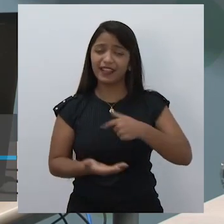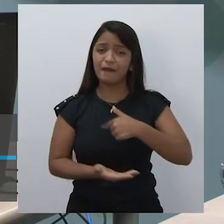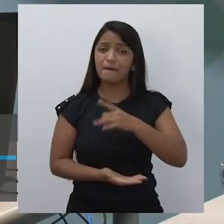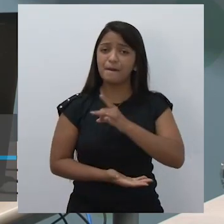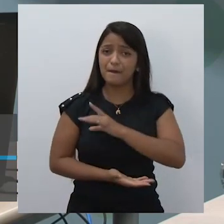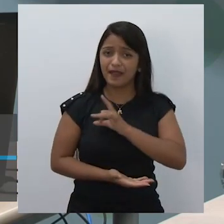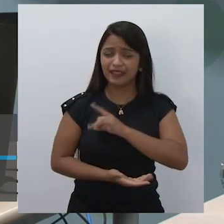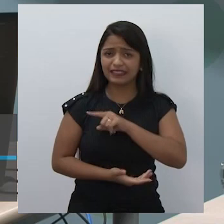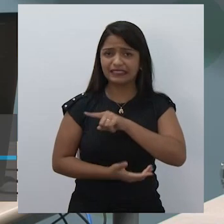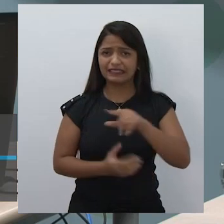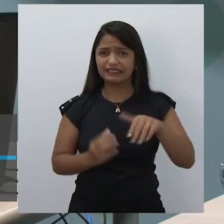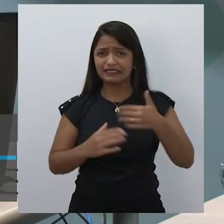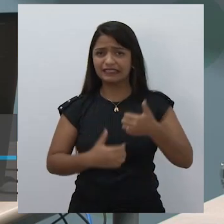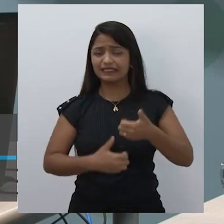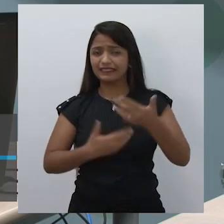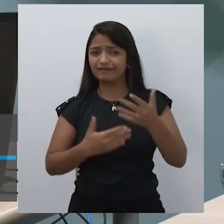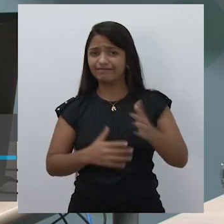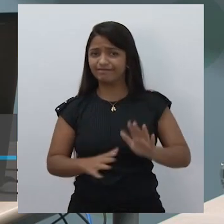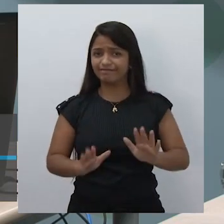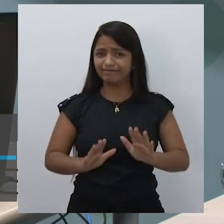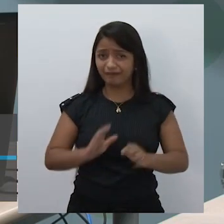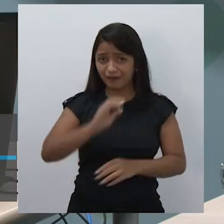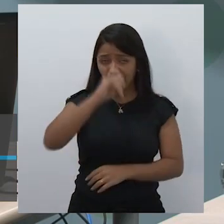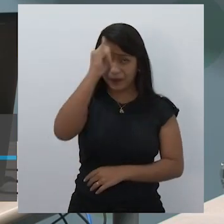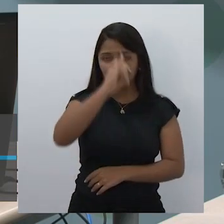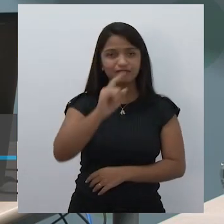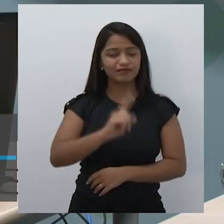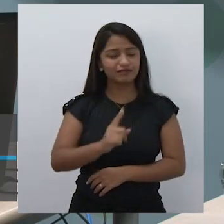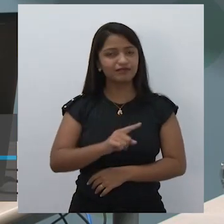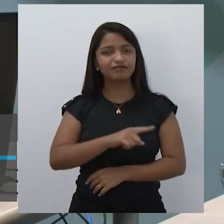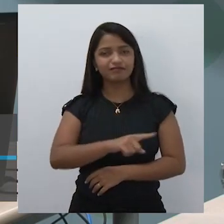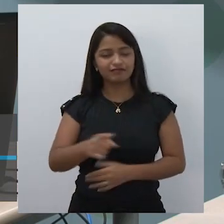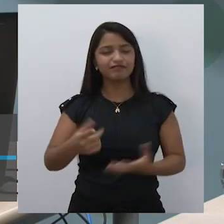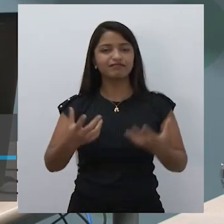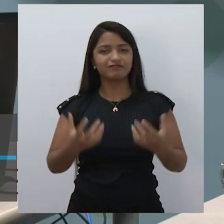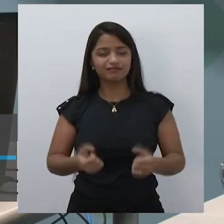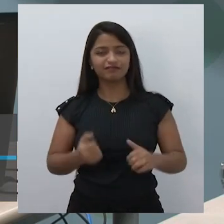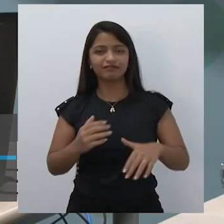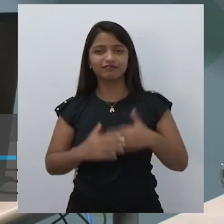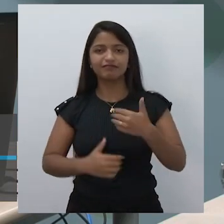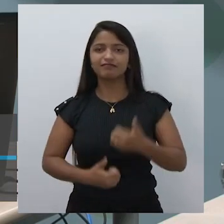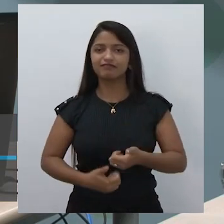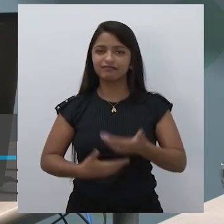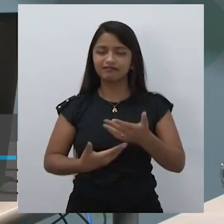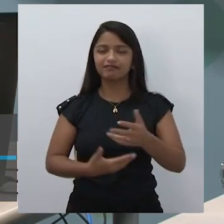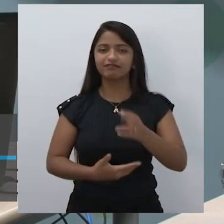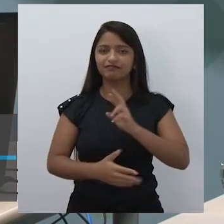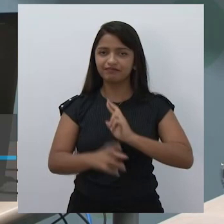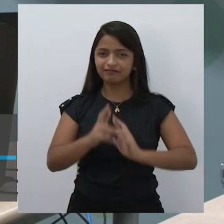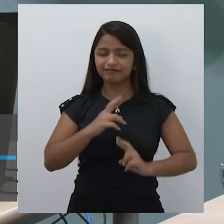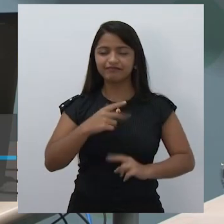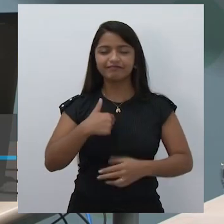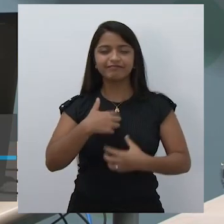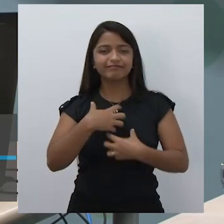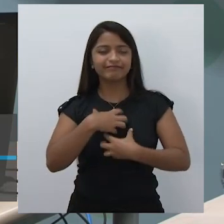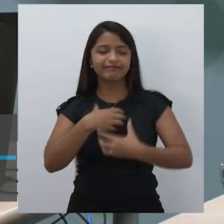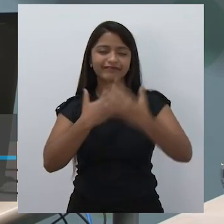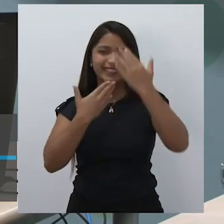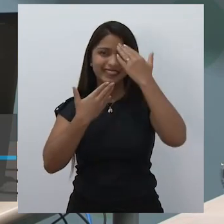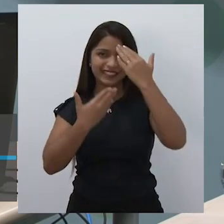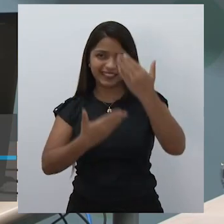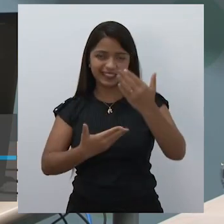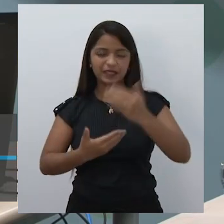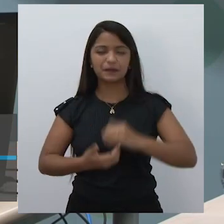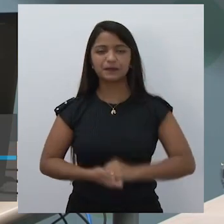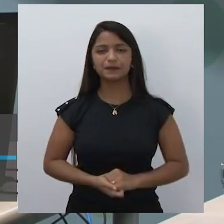porque eles vão achar uma pergunta muito bobinha, mas vocês entraram no clima, responderam, eu fico muito agradecida, né?